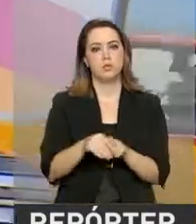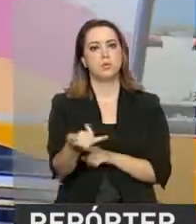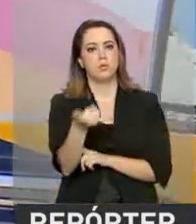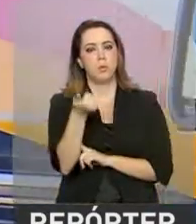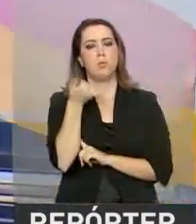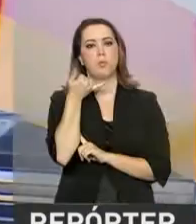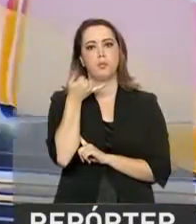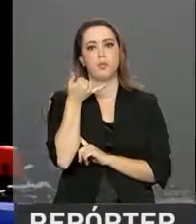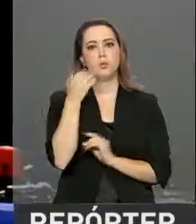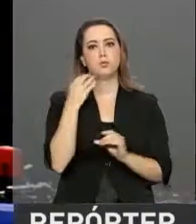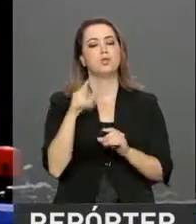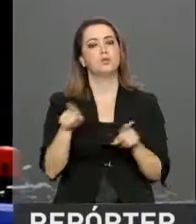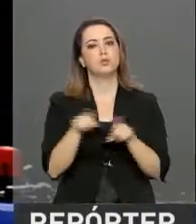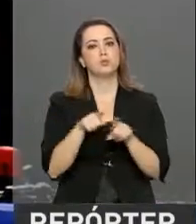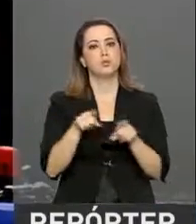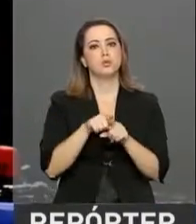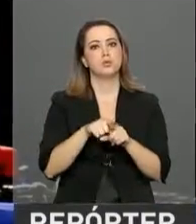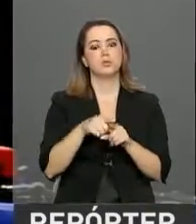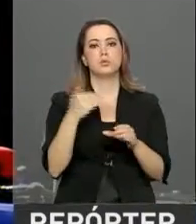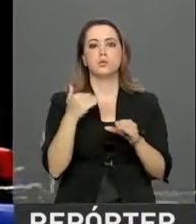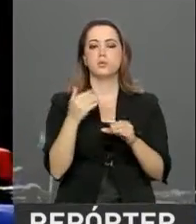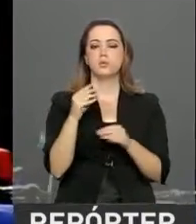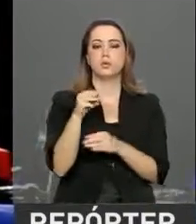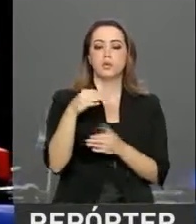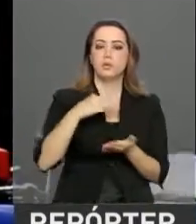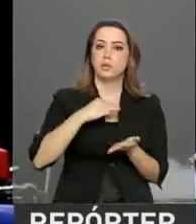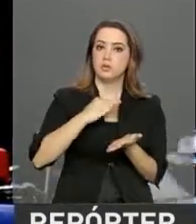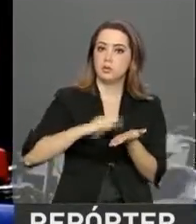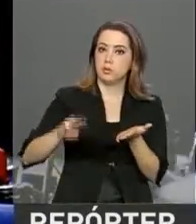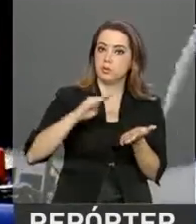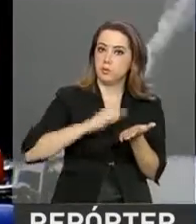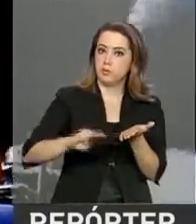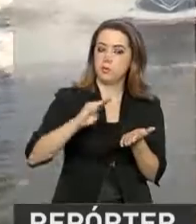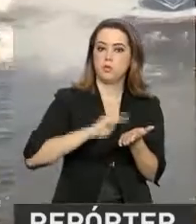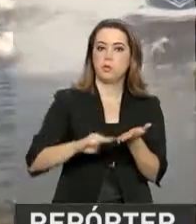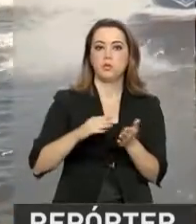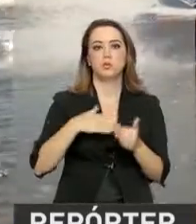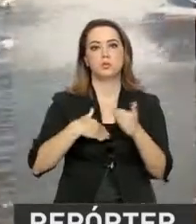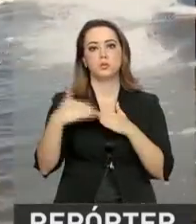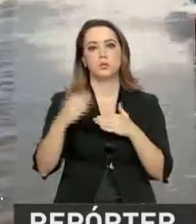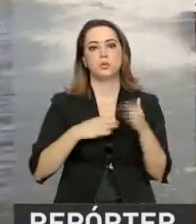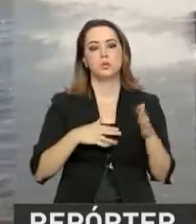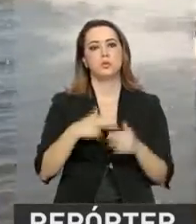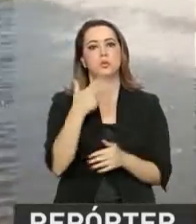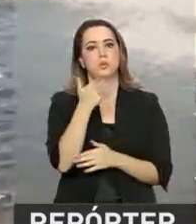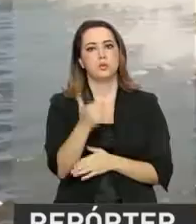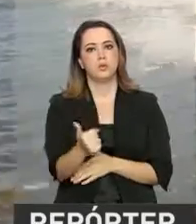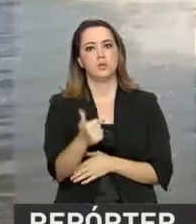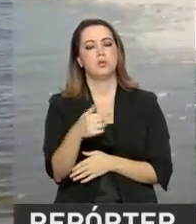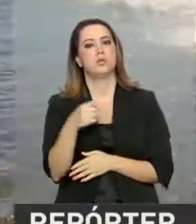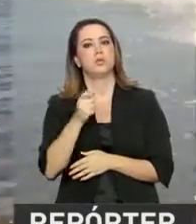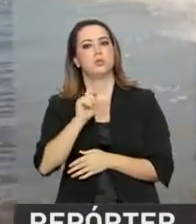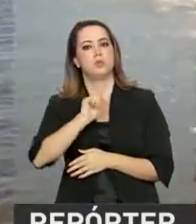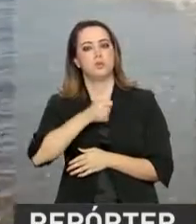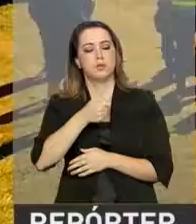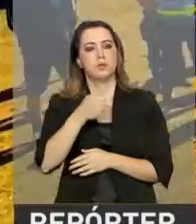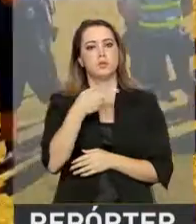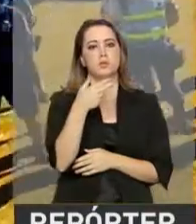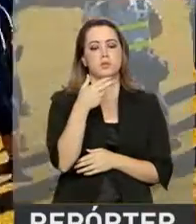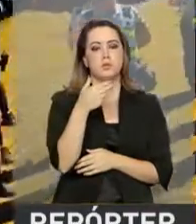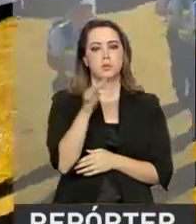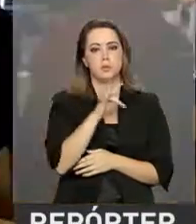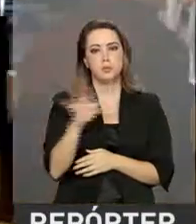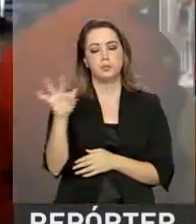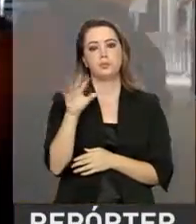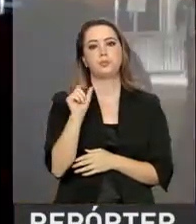ligações e mensagens a qualquer hora policiais fluentes em inglês espanhol e francês foram treinados para oferecer